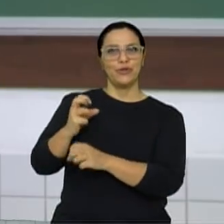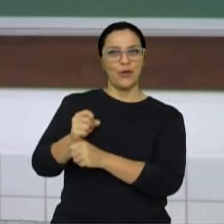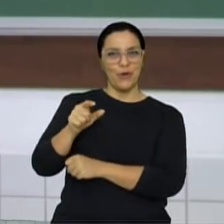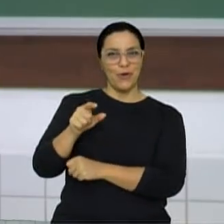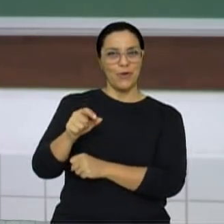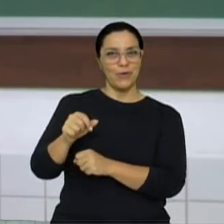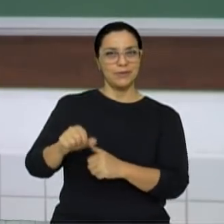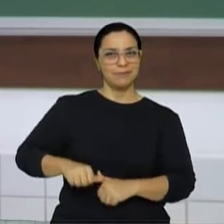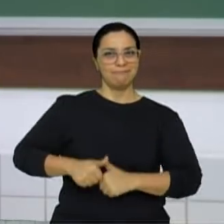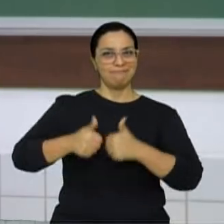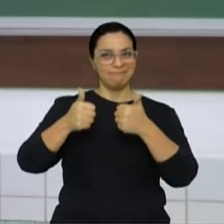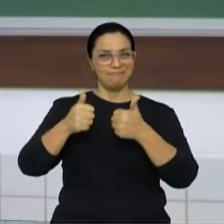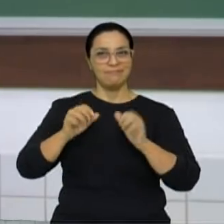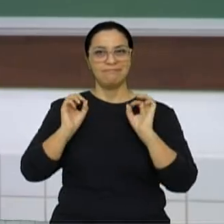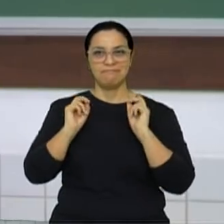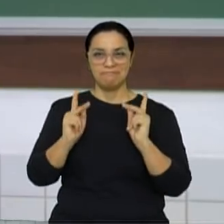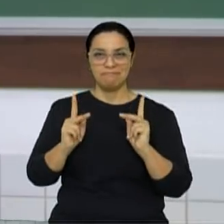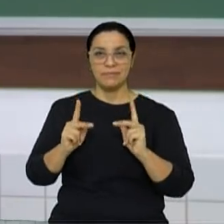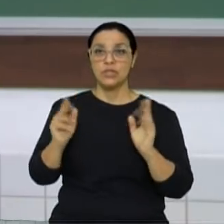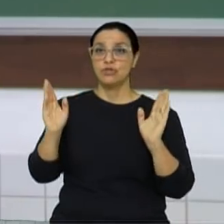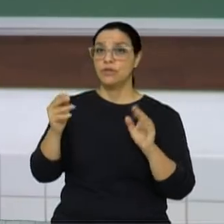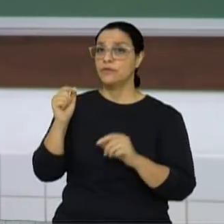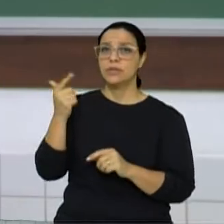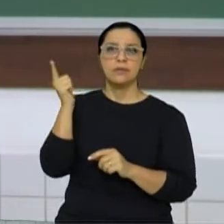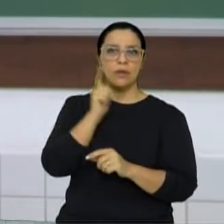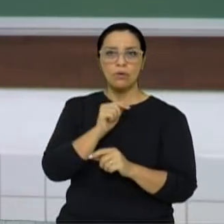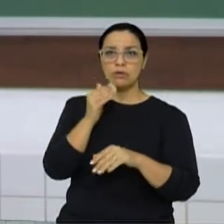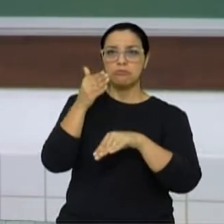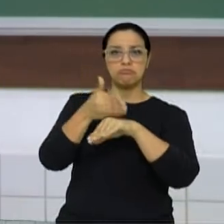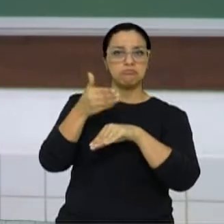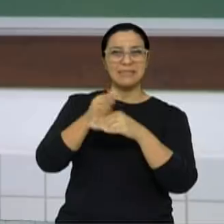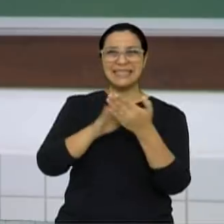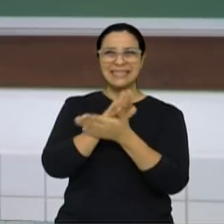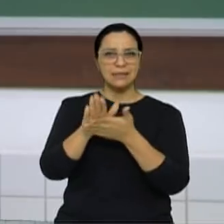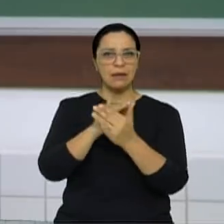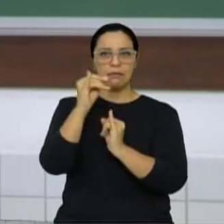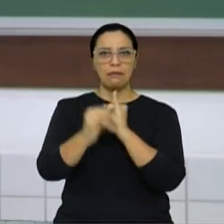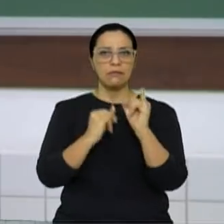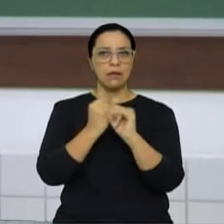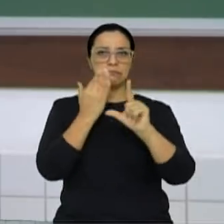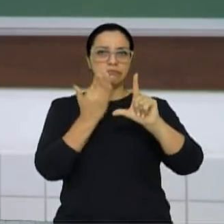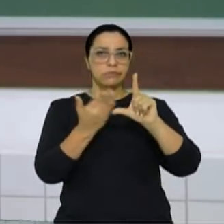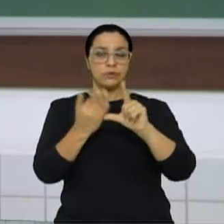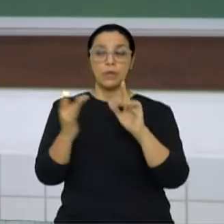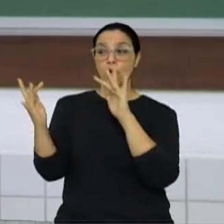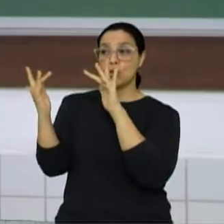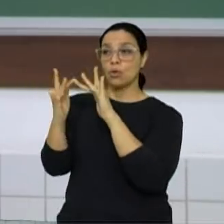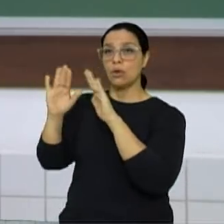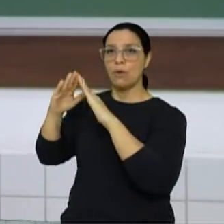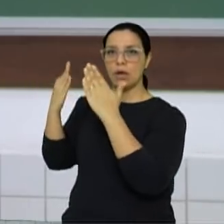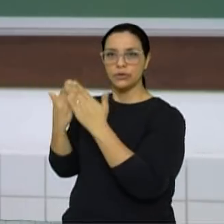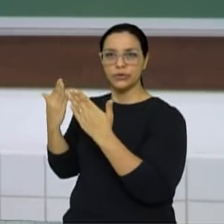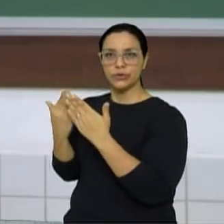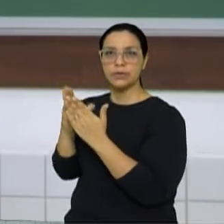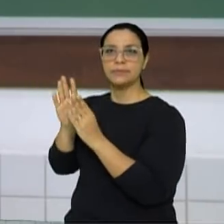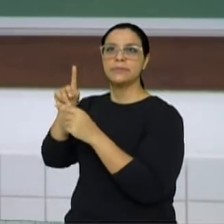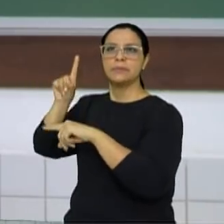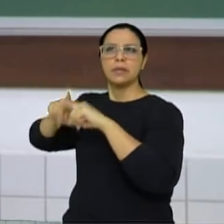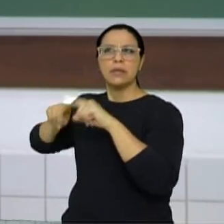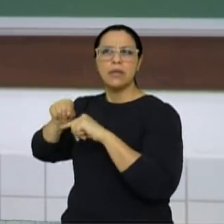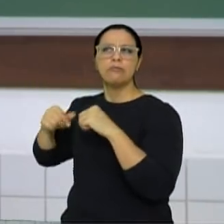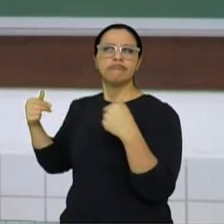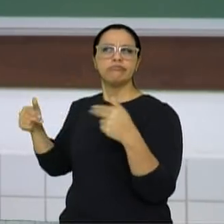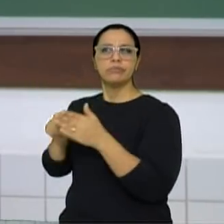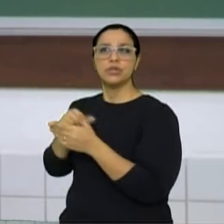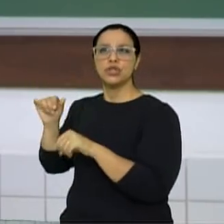a melhorar a sua nota, beleza? Já você que não tem acesso ao Classroom, você vai ter que entrar em contato com a sua escola e estar aí